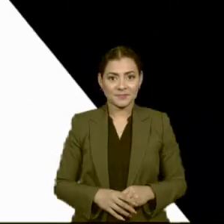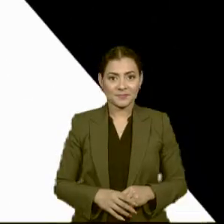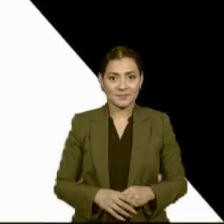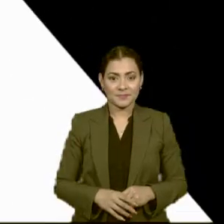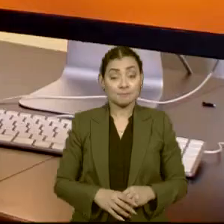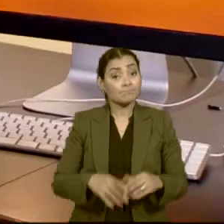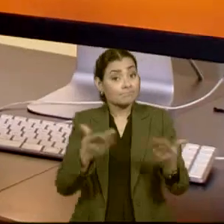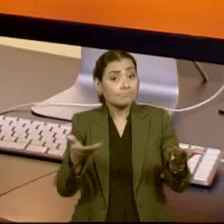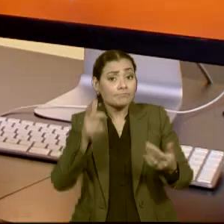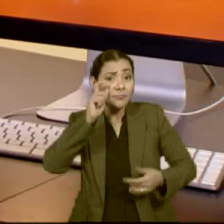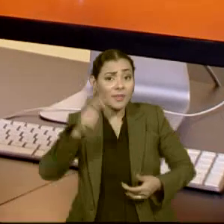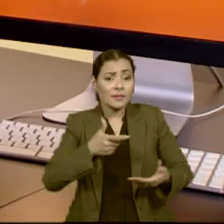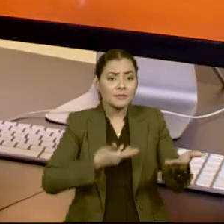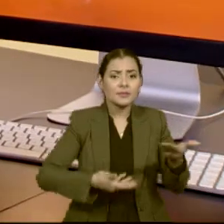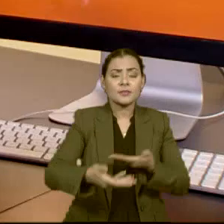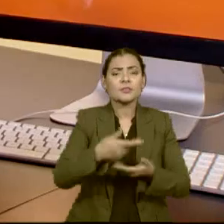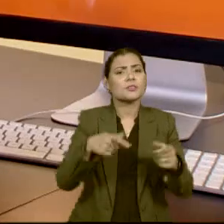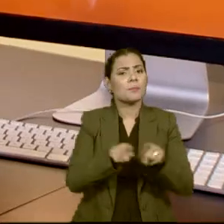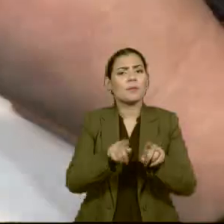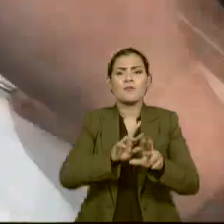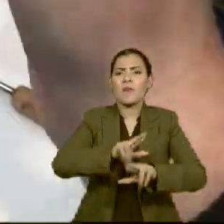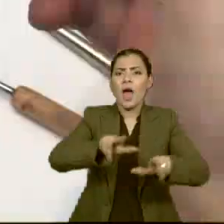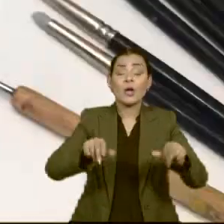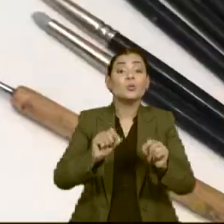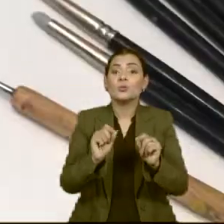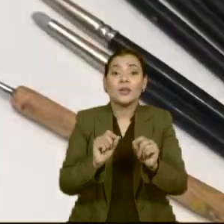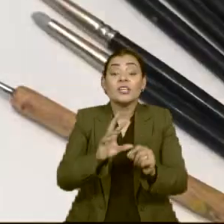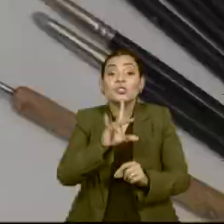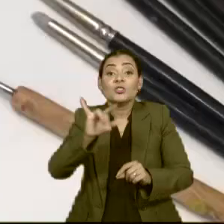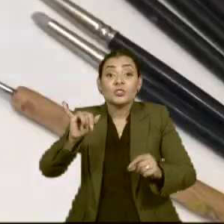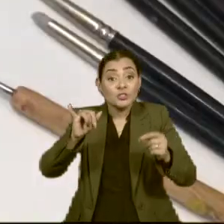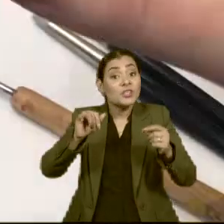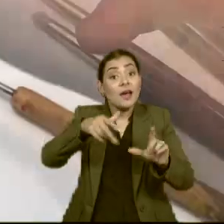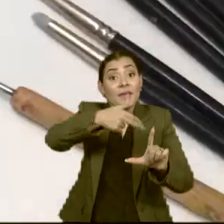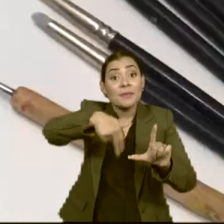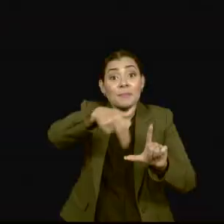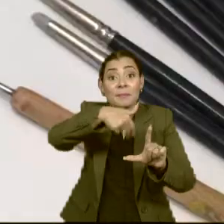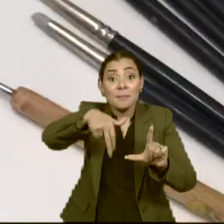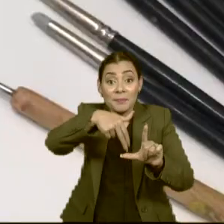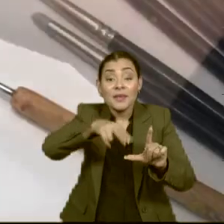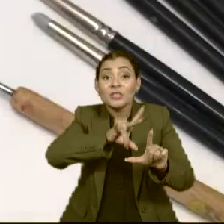A gente fez uma venha interessante de stop motion, para dia da animação.